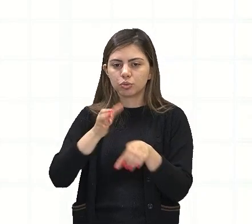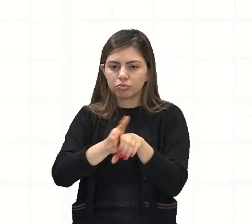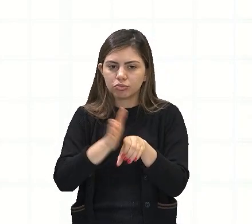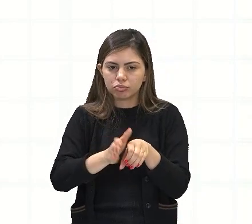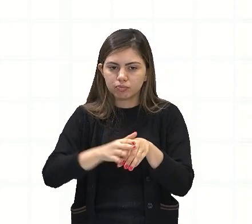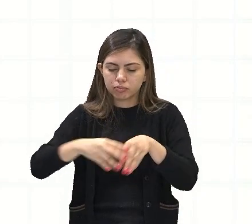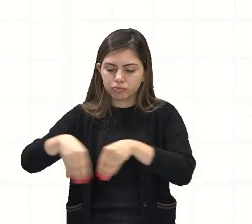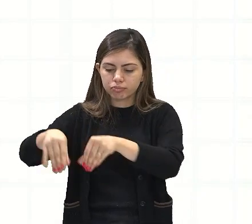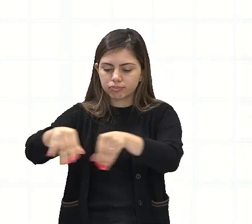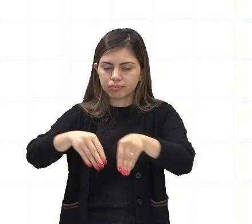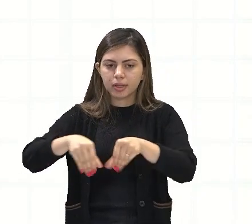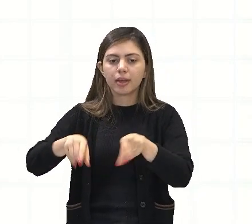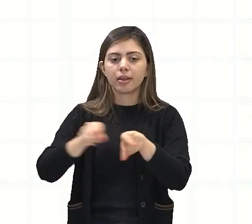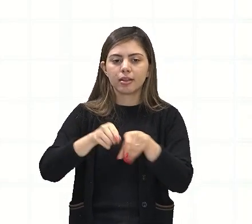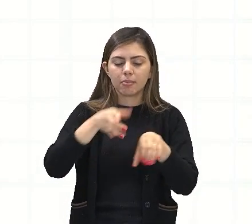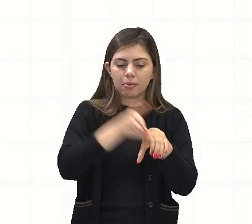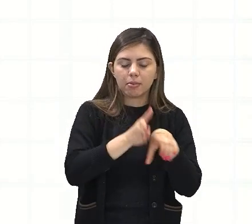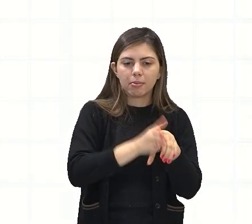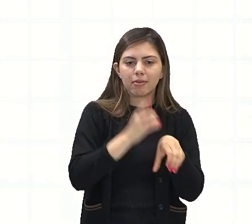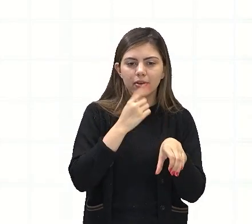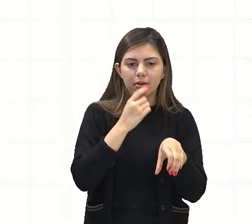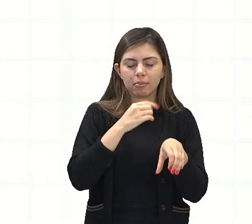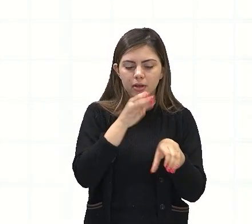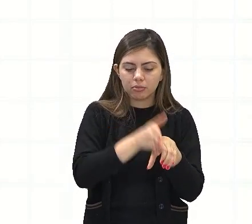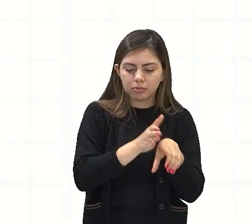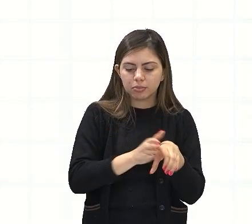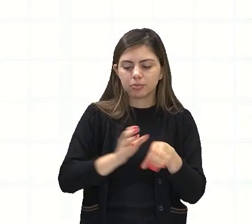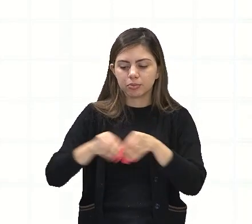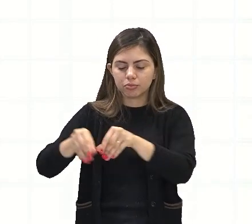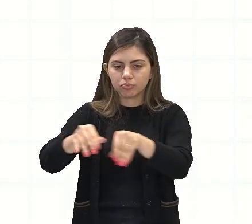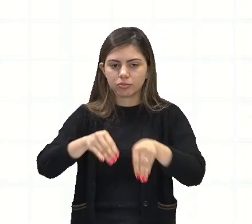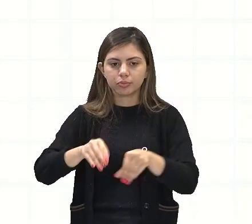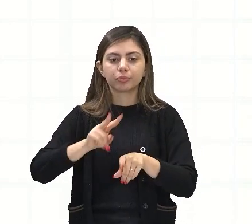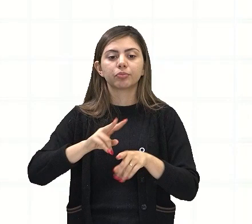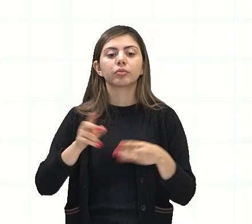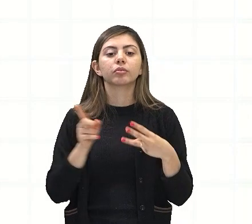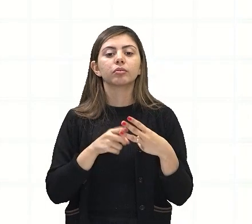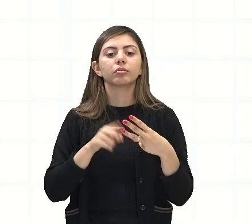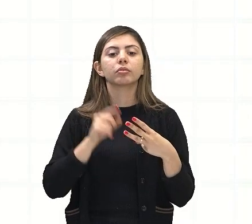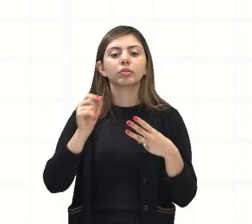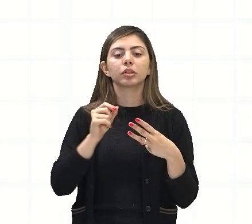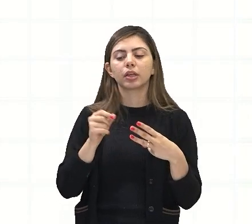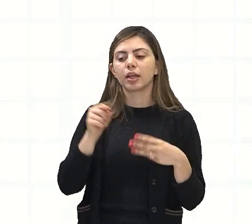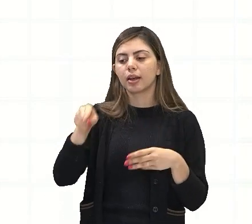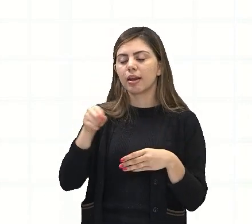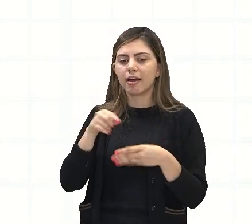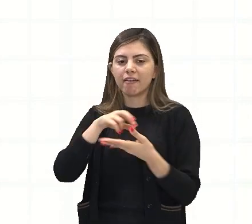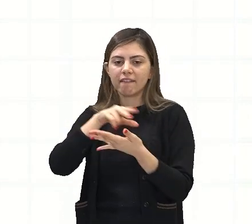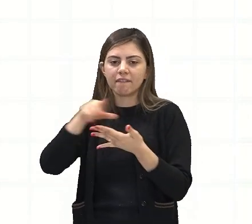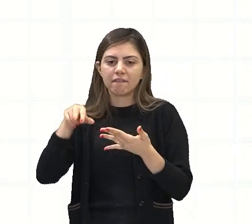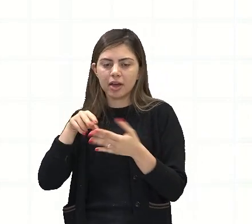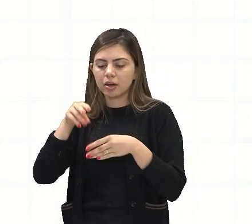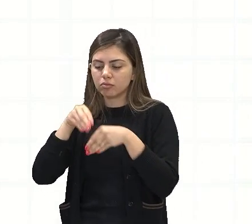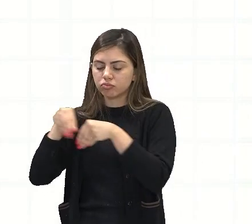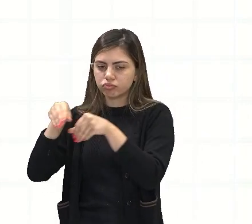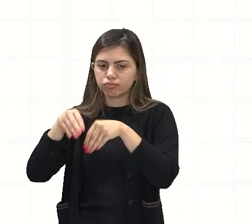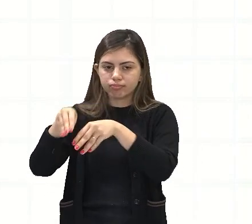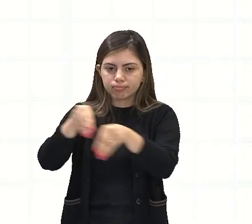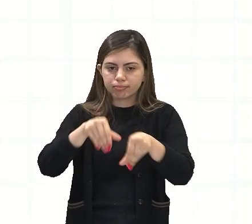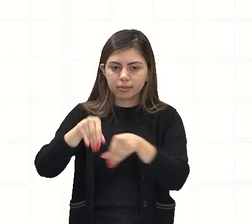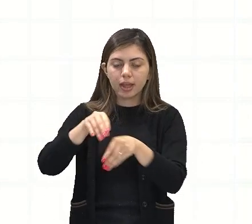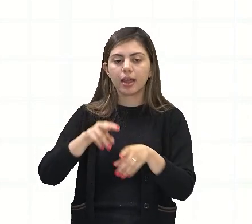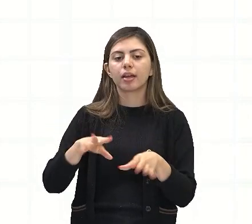picadinho. Terceiro passo, vai colocar os temperos a gosto, espere ficar firme e vire a